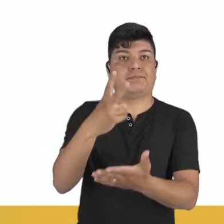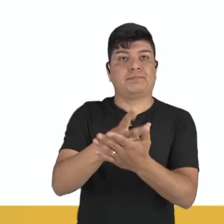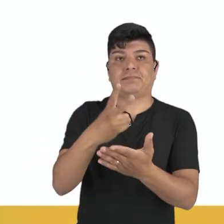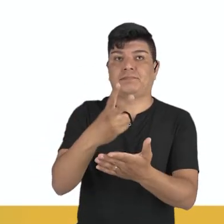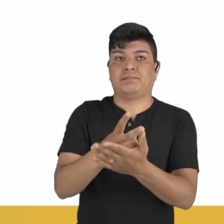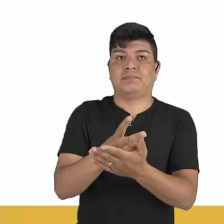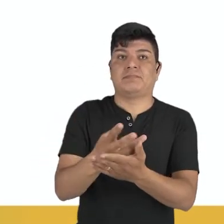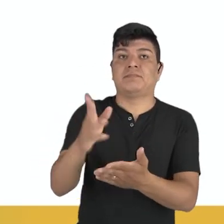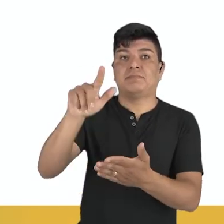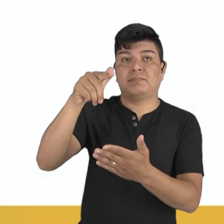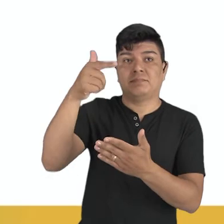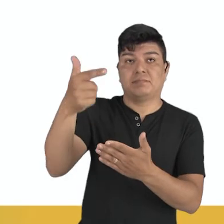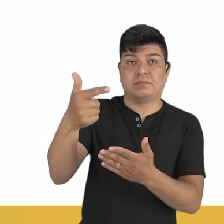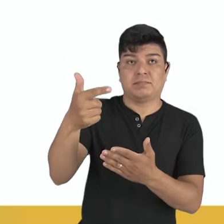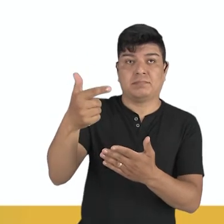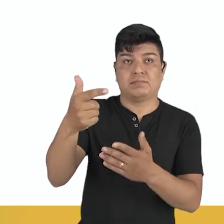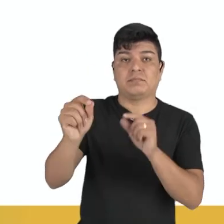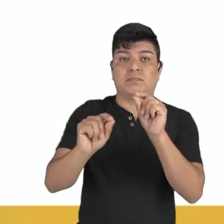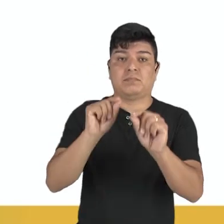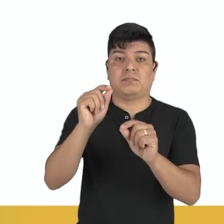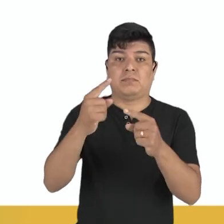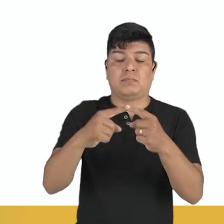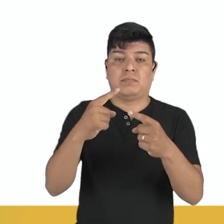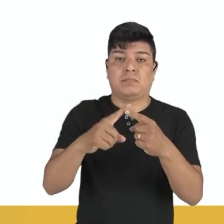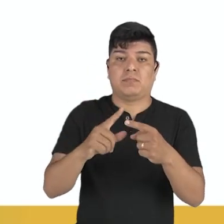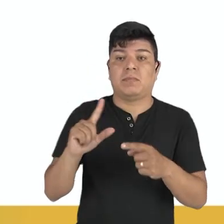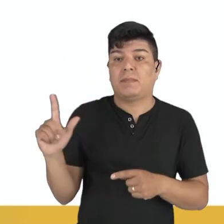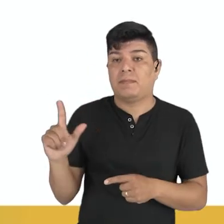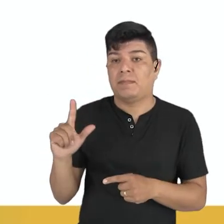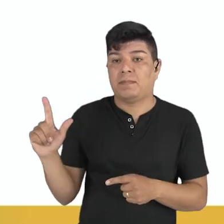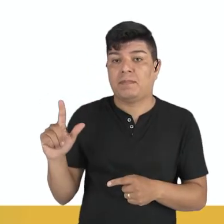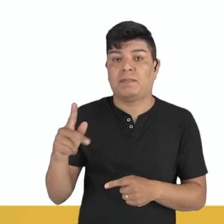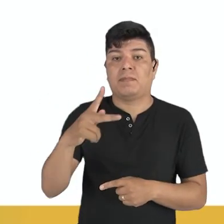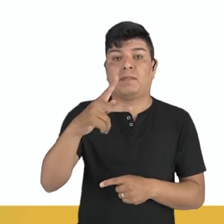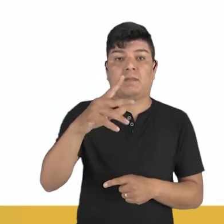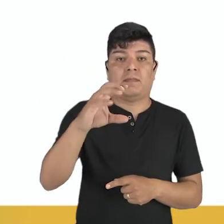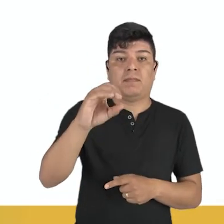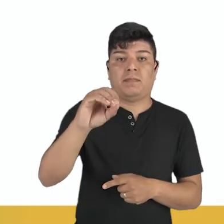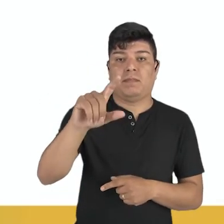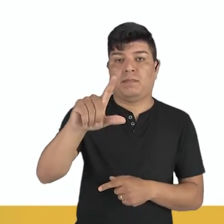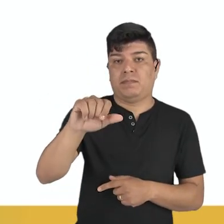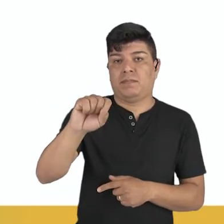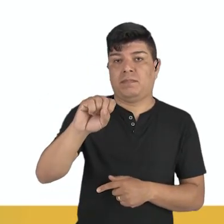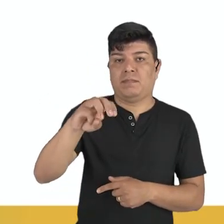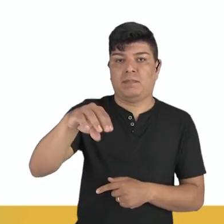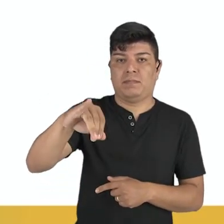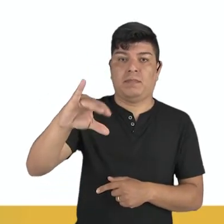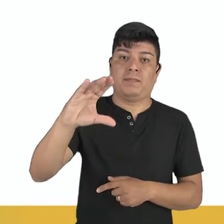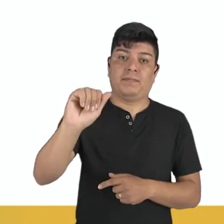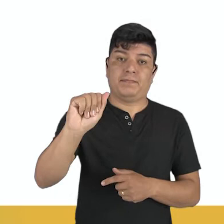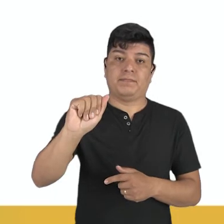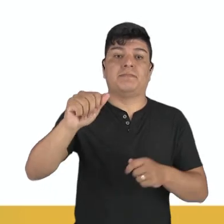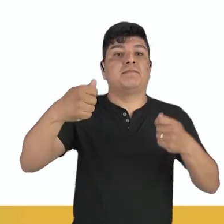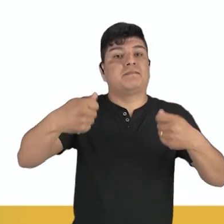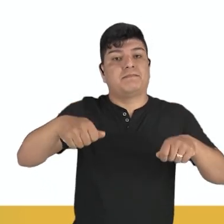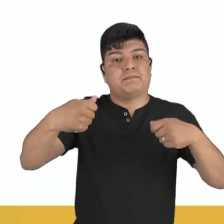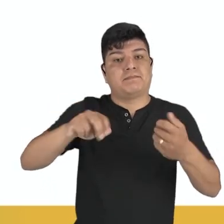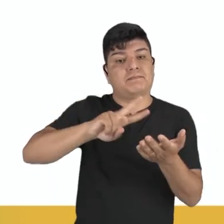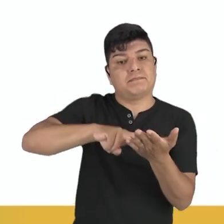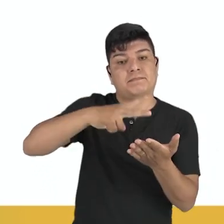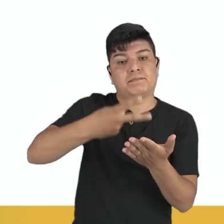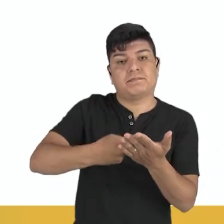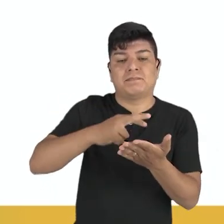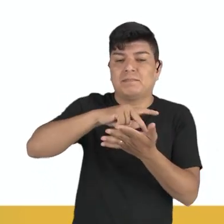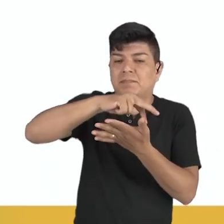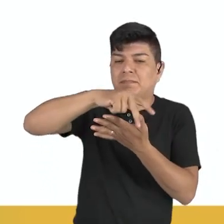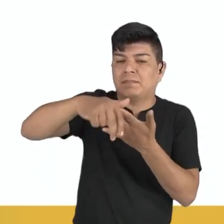conotativo figurado porque como eu disse a literatura ela polissêmica a depender das interpretações nós vamos ser